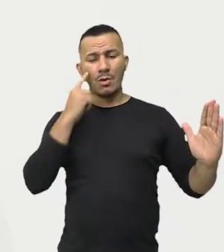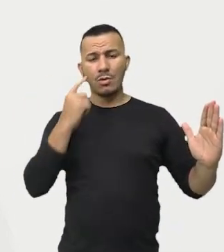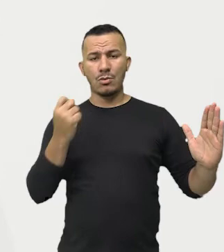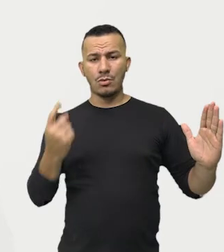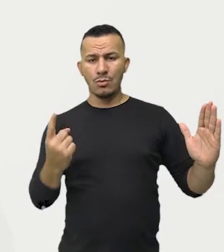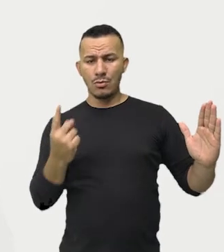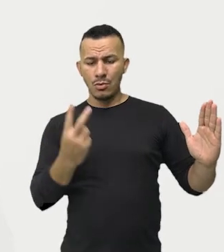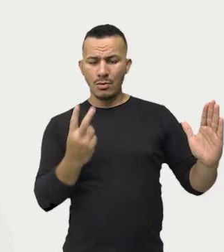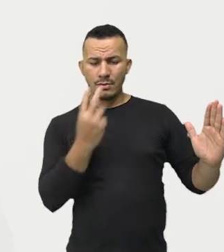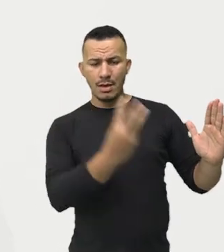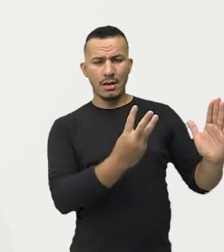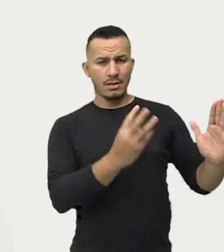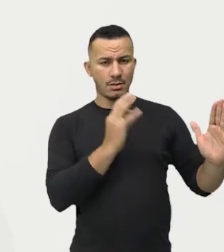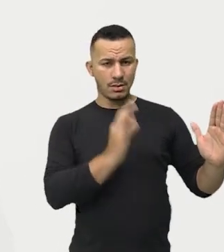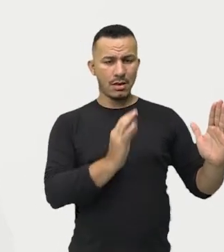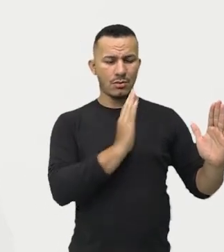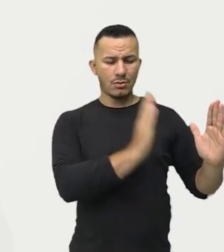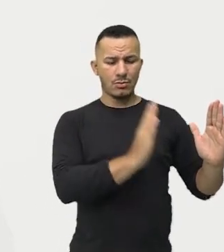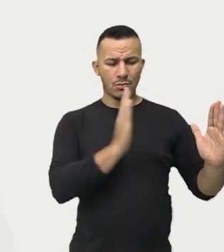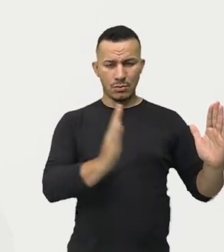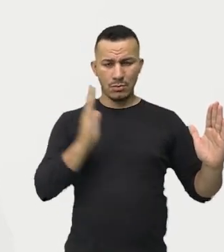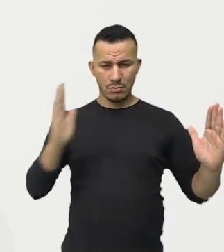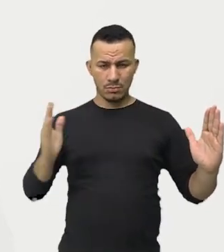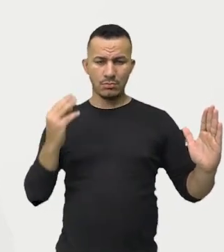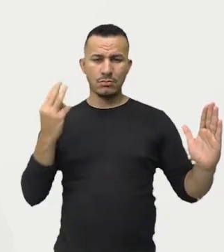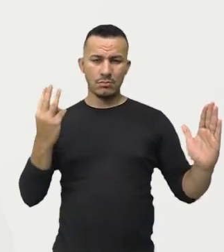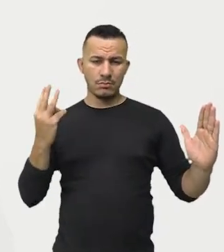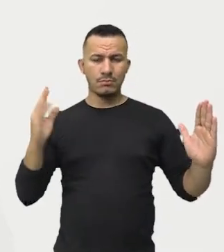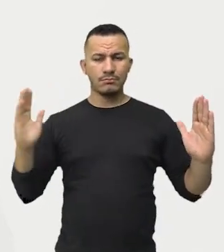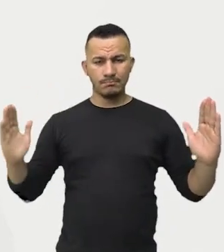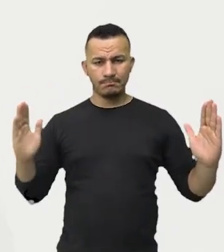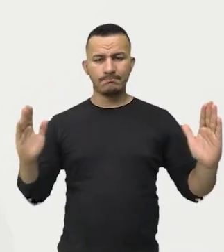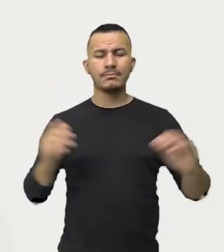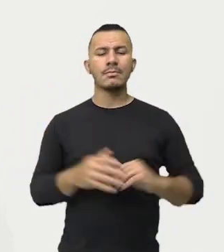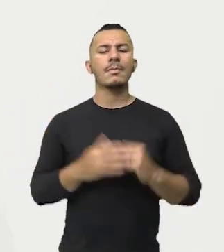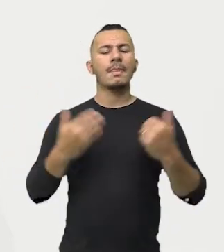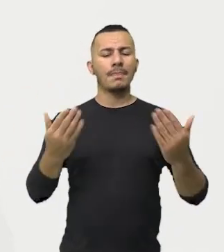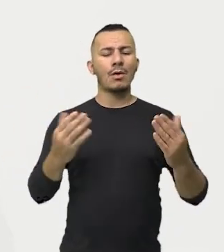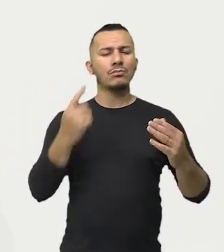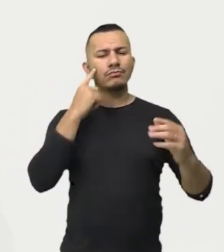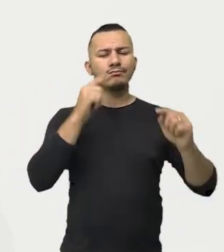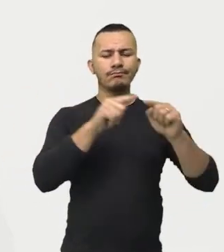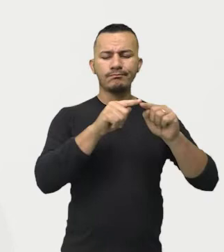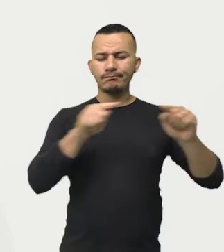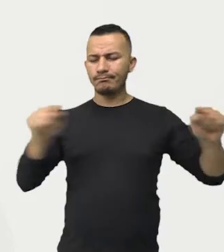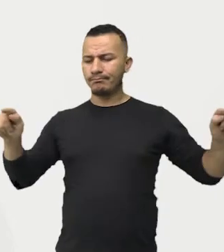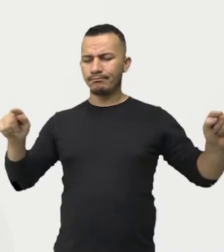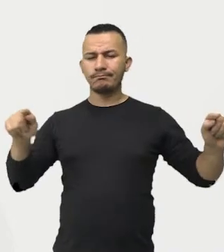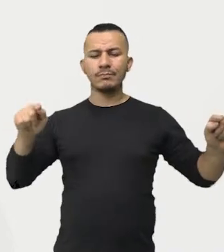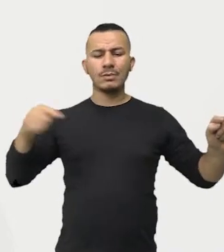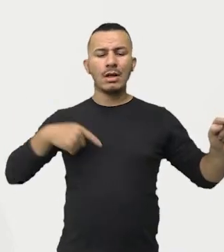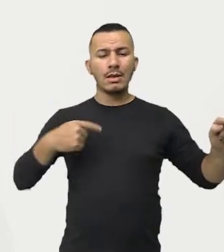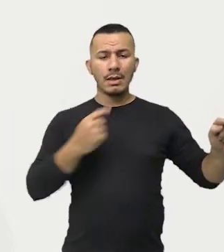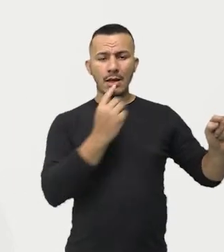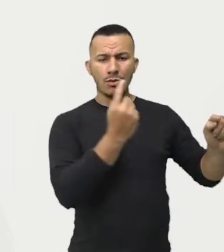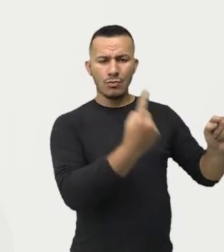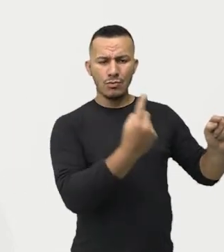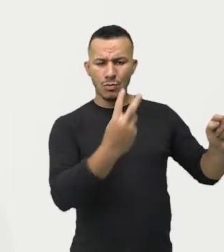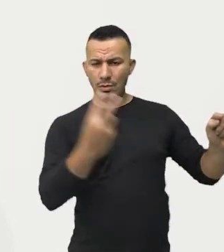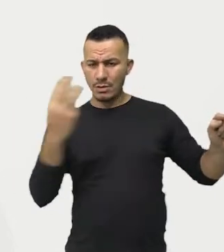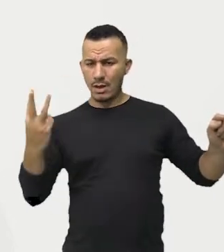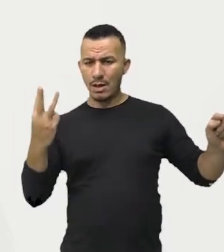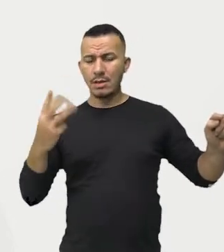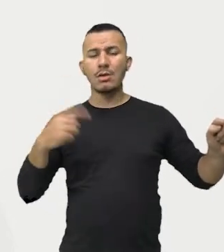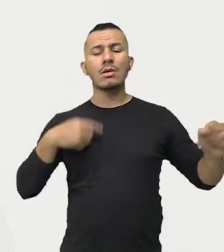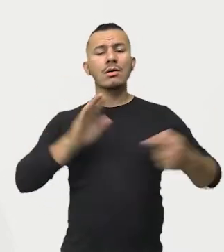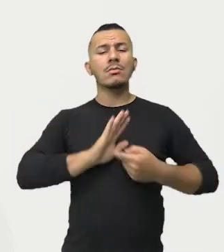2, 3 partes, tá legal? 1, 2, 3 partes. Sabendo disso, ó, tenho 3, está dividido em 3 e quero